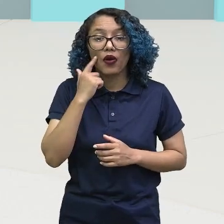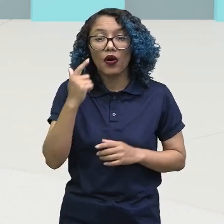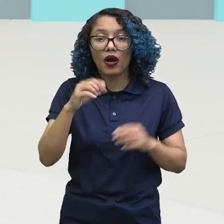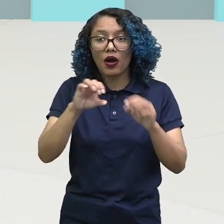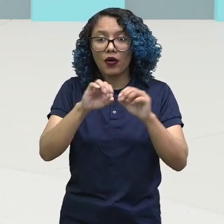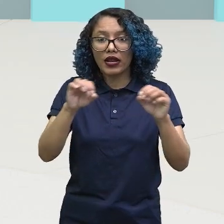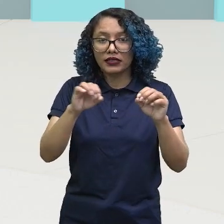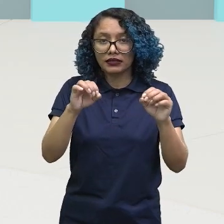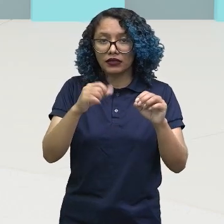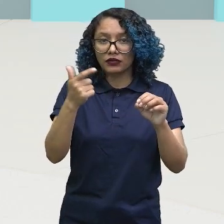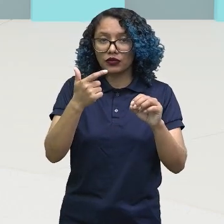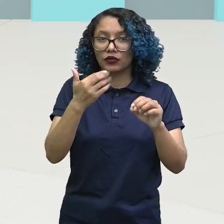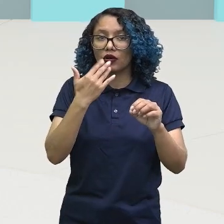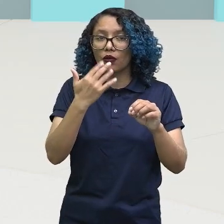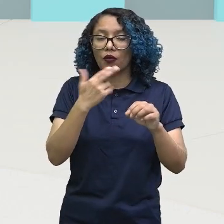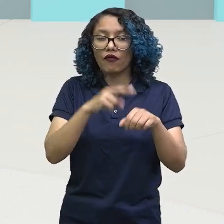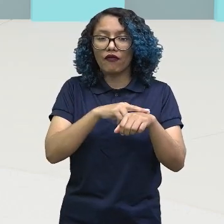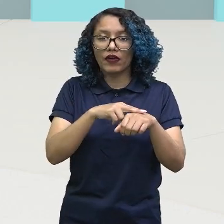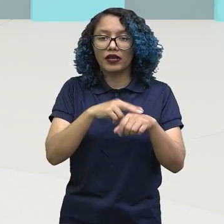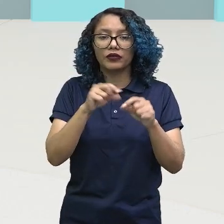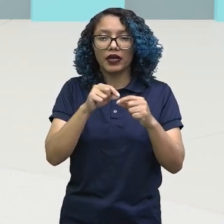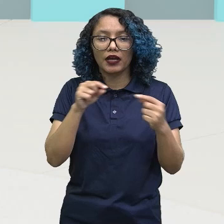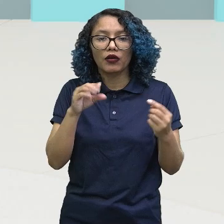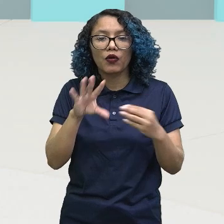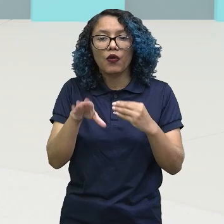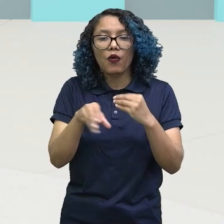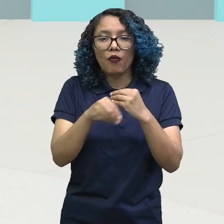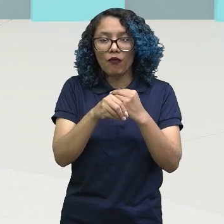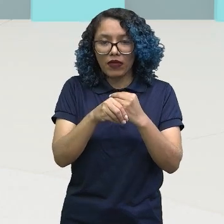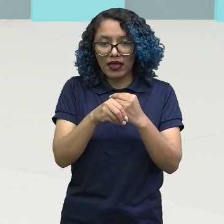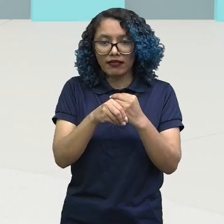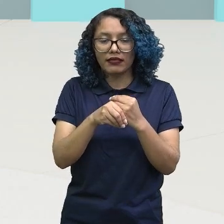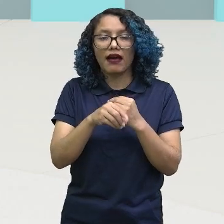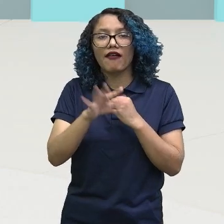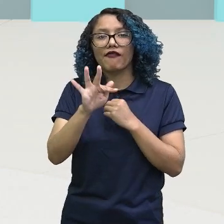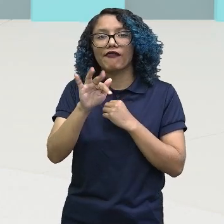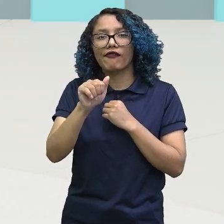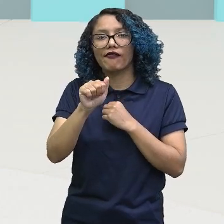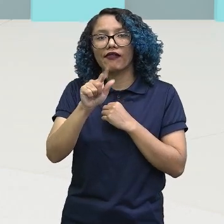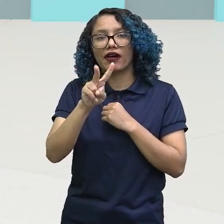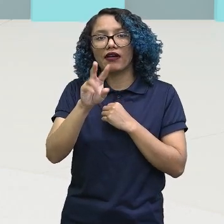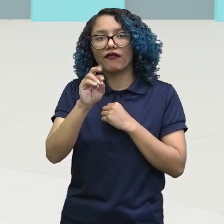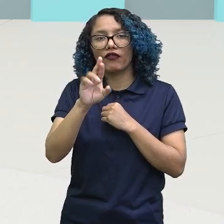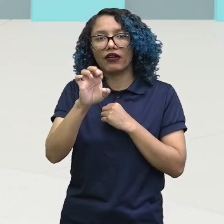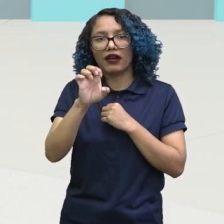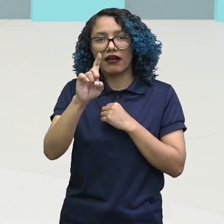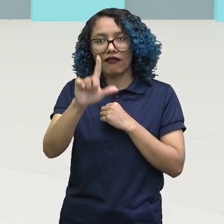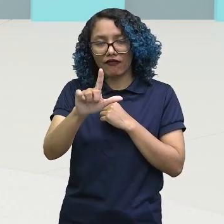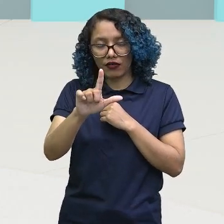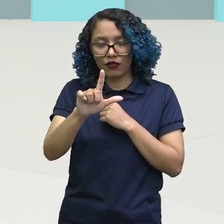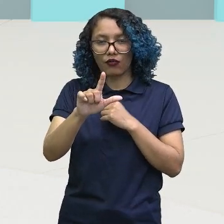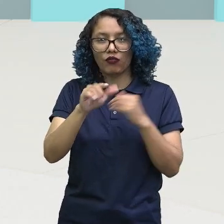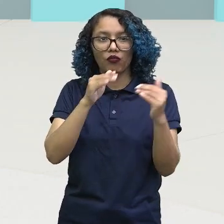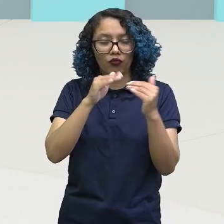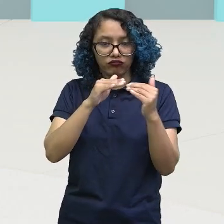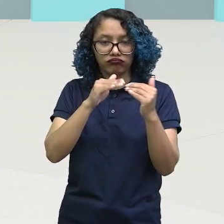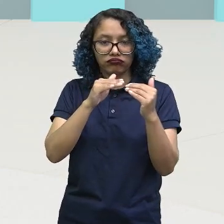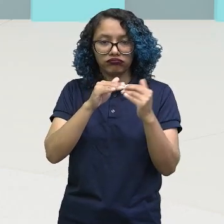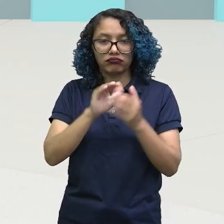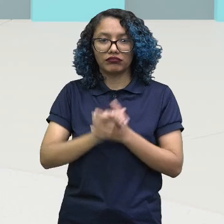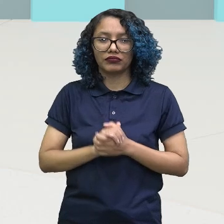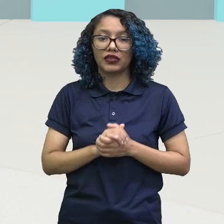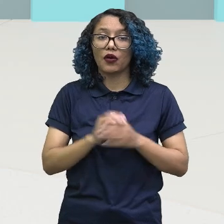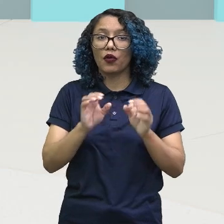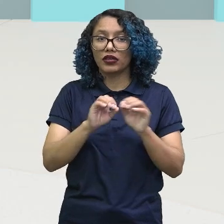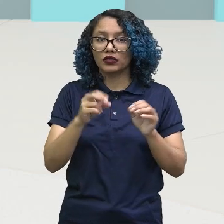verde, completa a ideia de ser favorável. Vamos recapitular. Quantas orações nós temos? Duas. A primeira qual